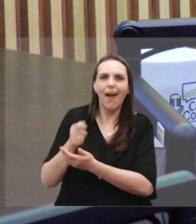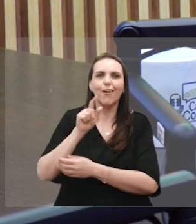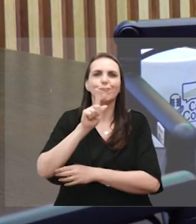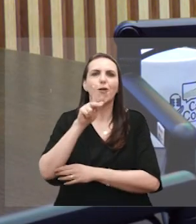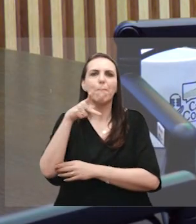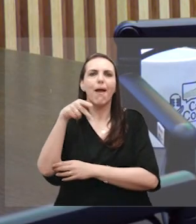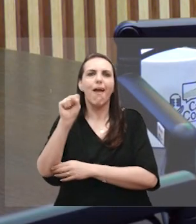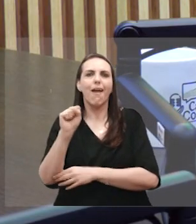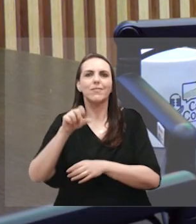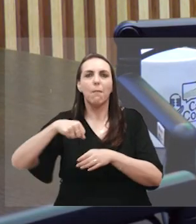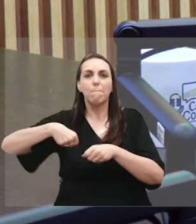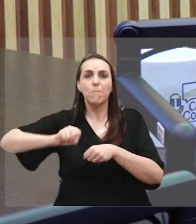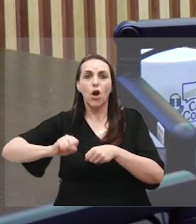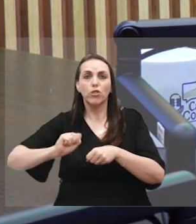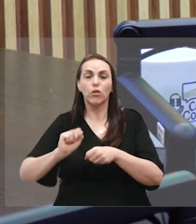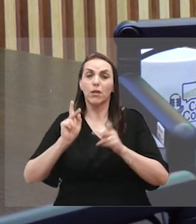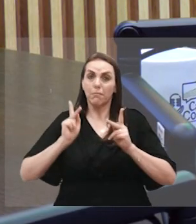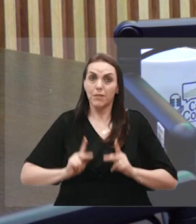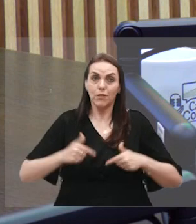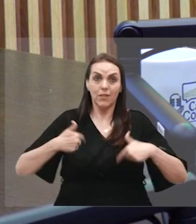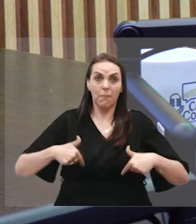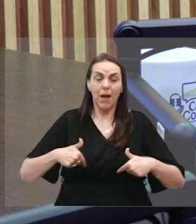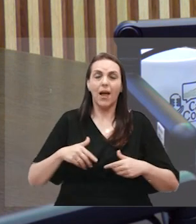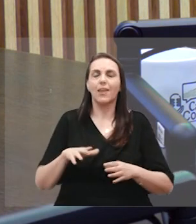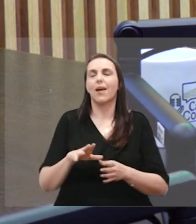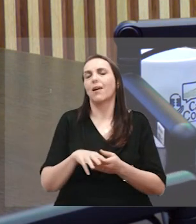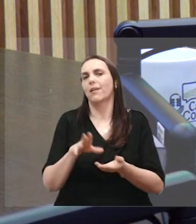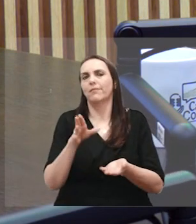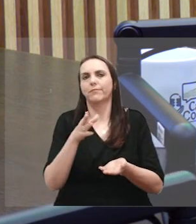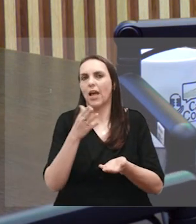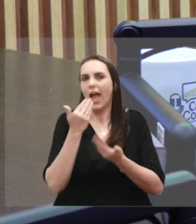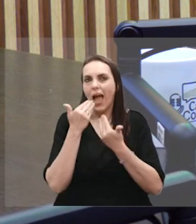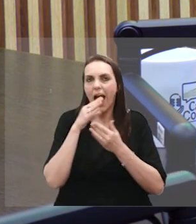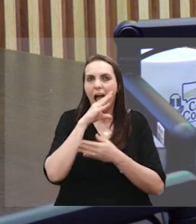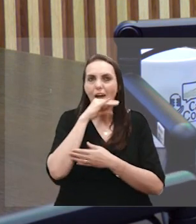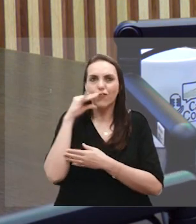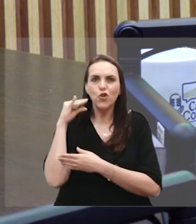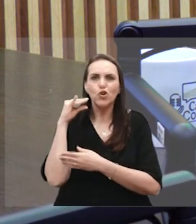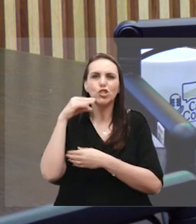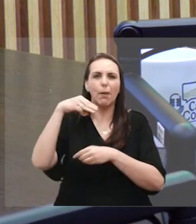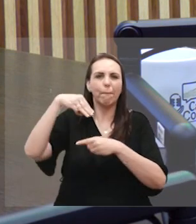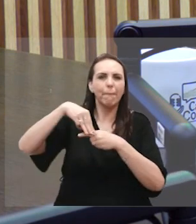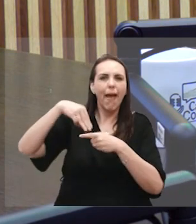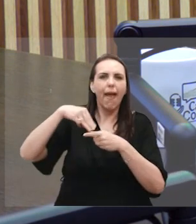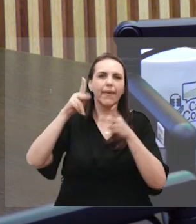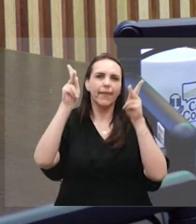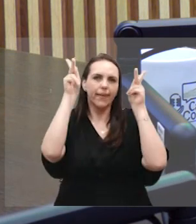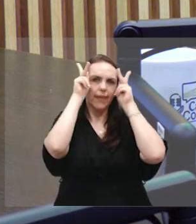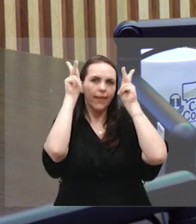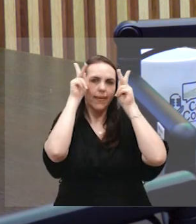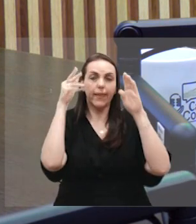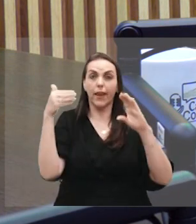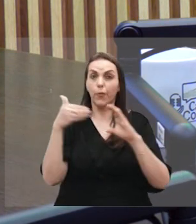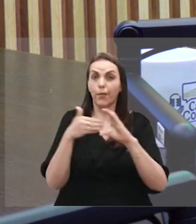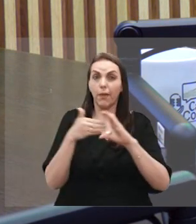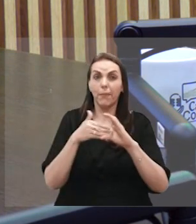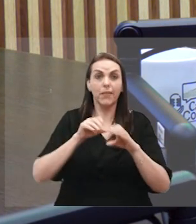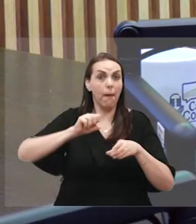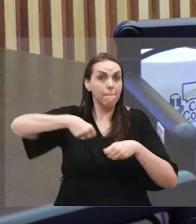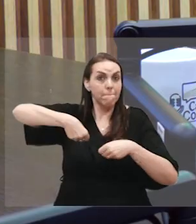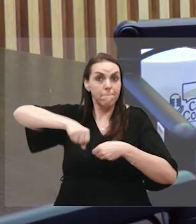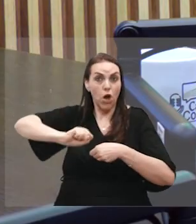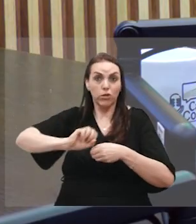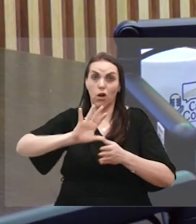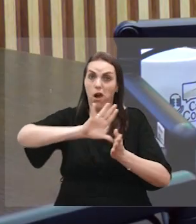GPS na moto, e que tem a moto, a pessoa trabalha no fast food lá, trabalha no McDonald's, no Burger King, lá no shopping Iguatemi, tá